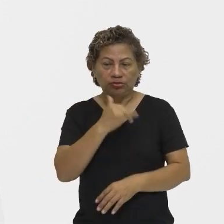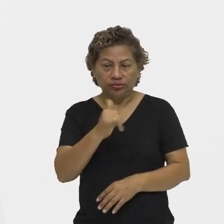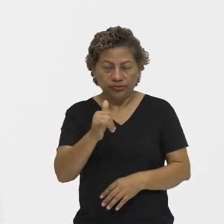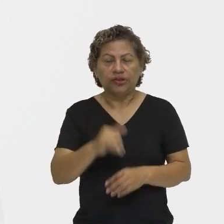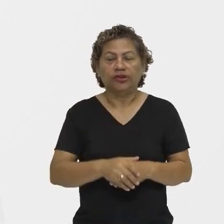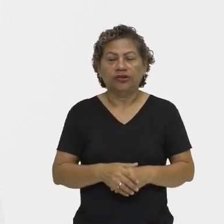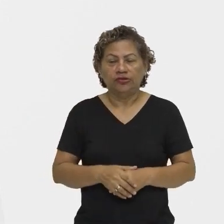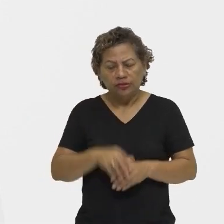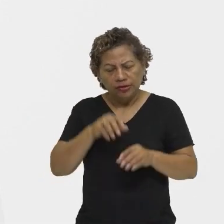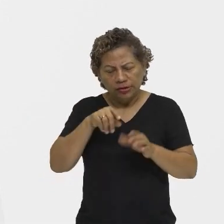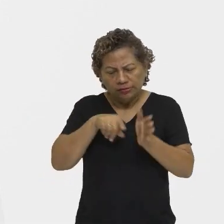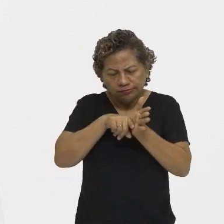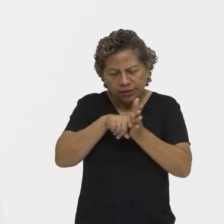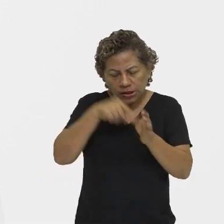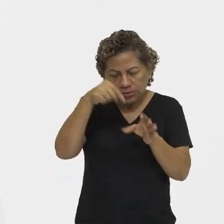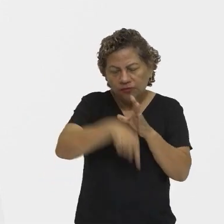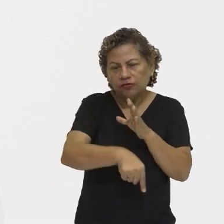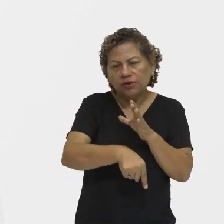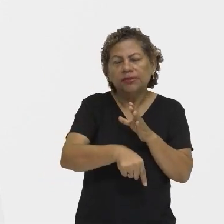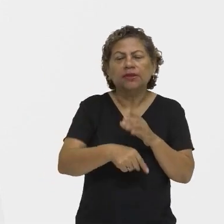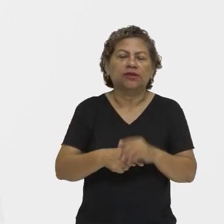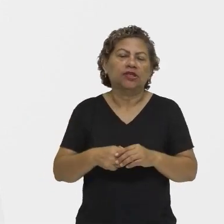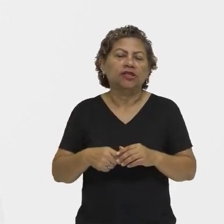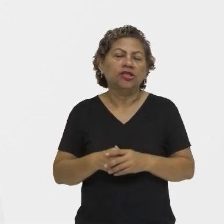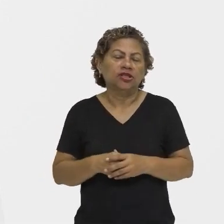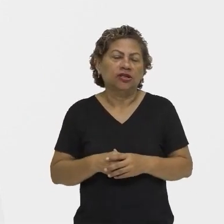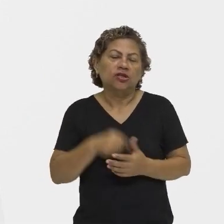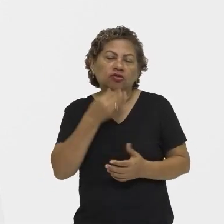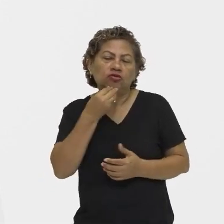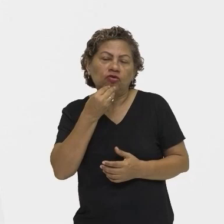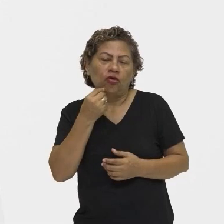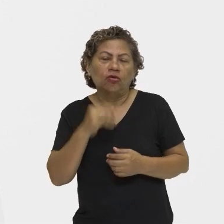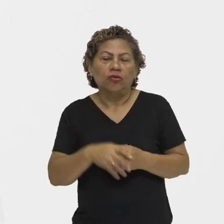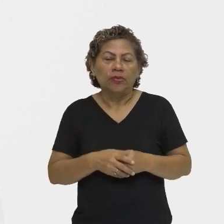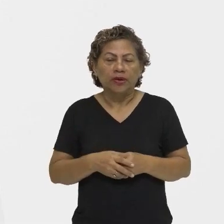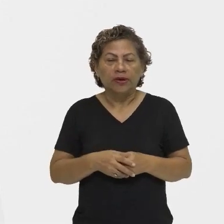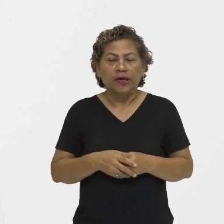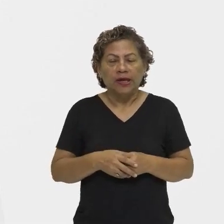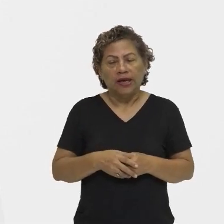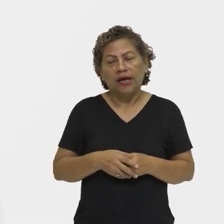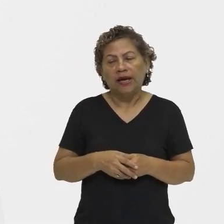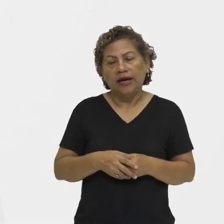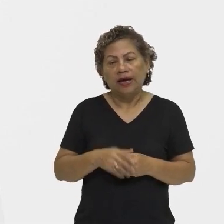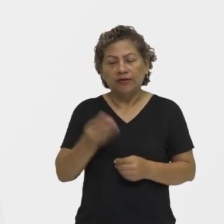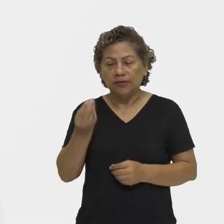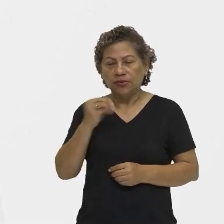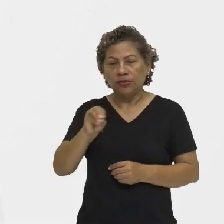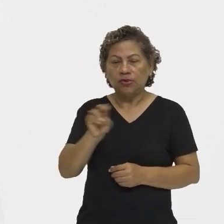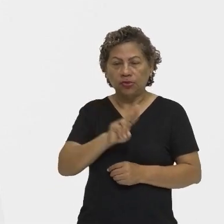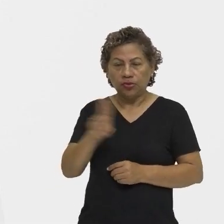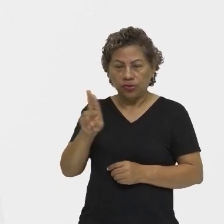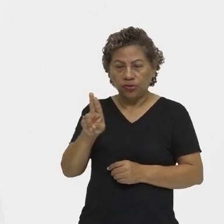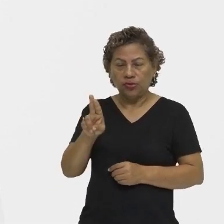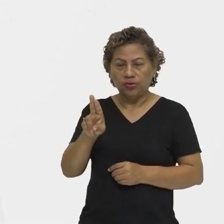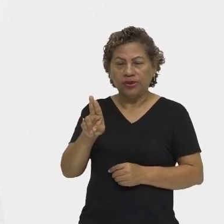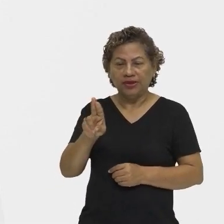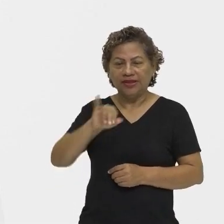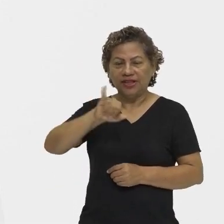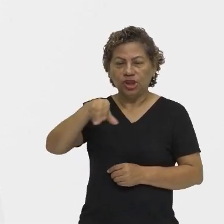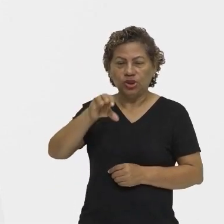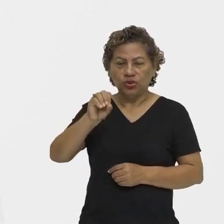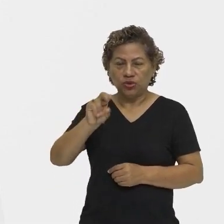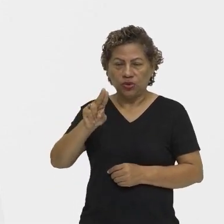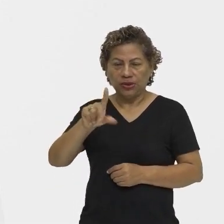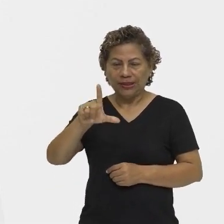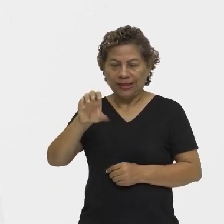homenageia esse cientista e dá a unidade de energia com o nome dele.